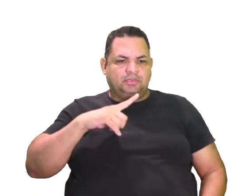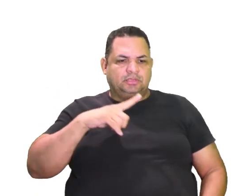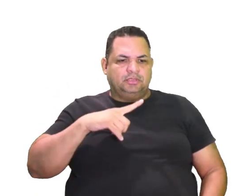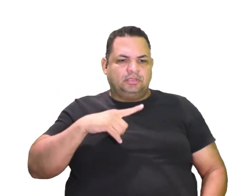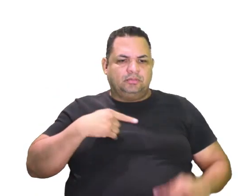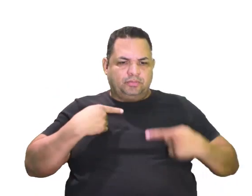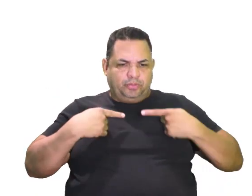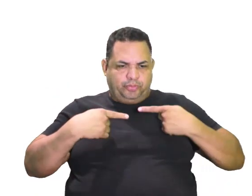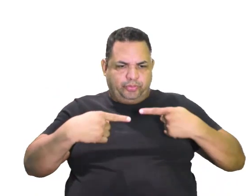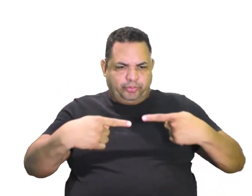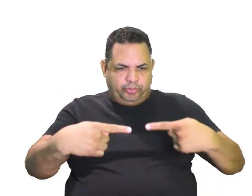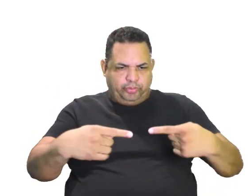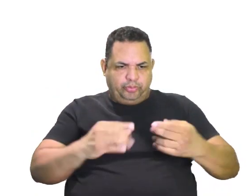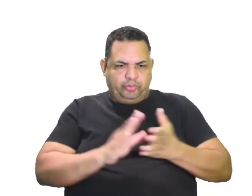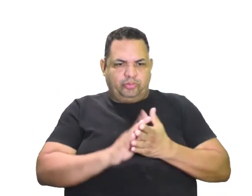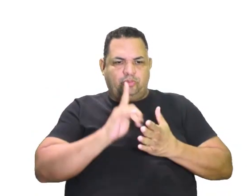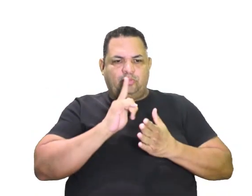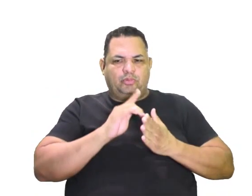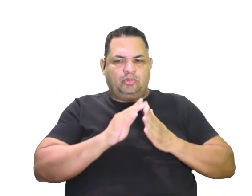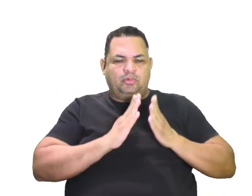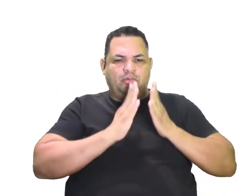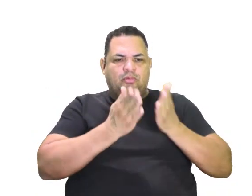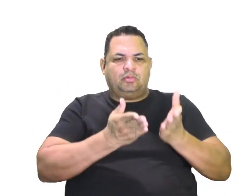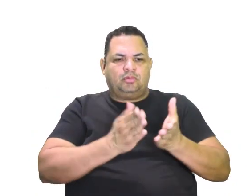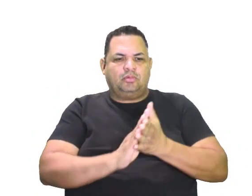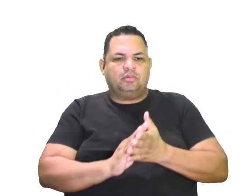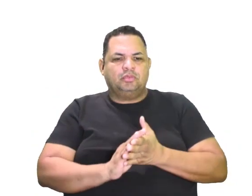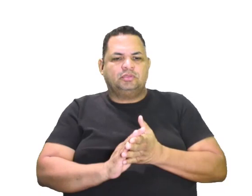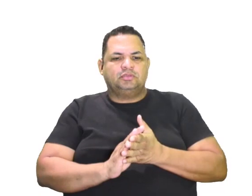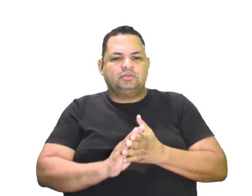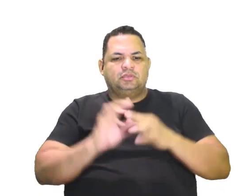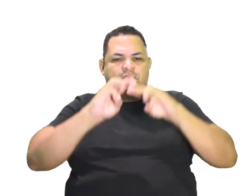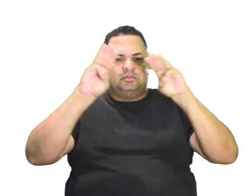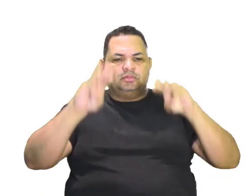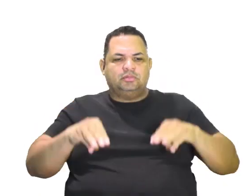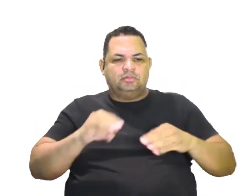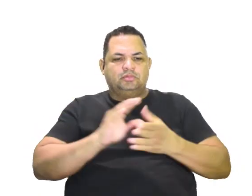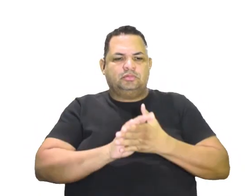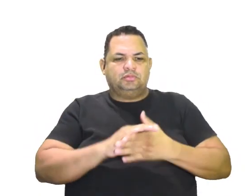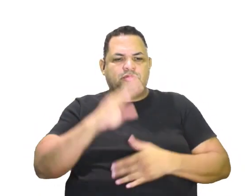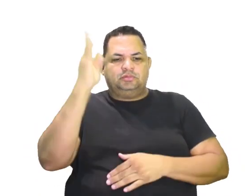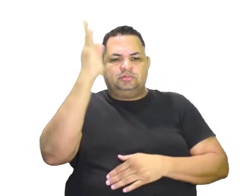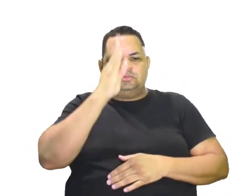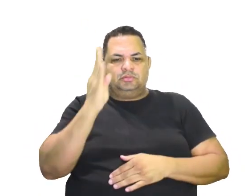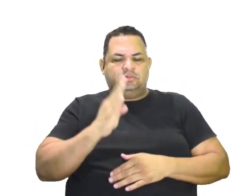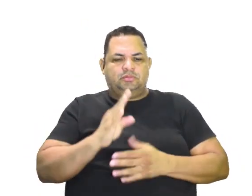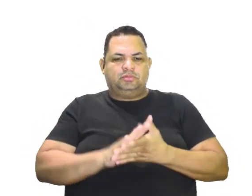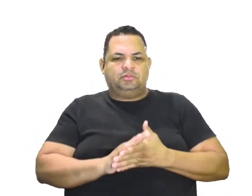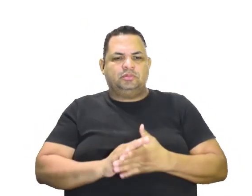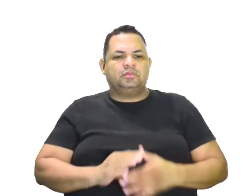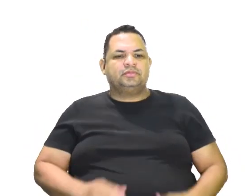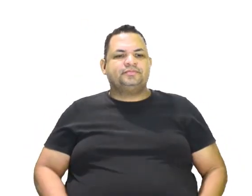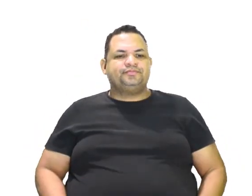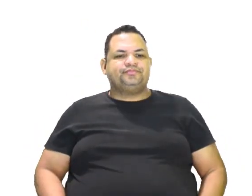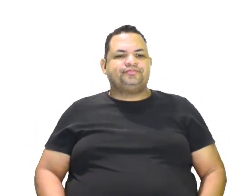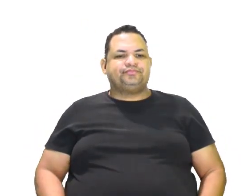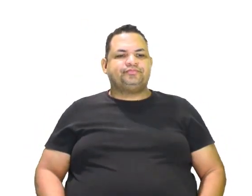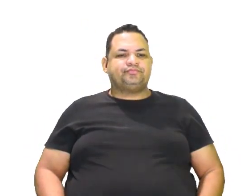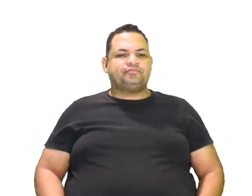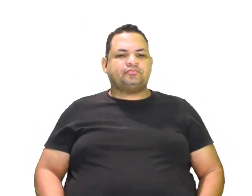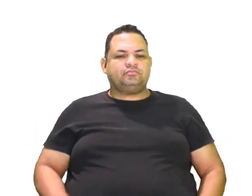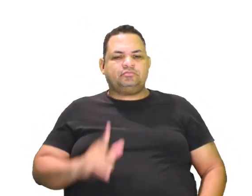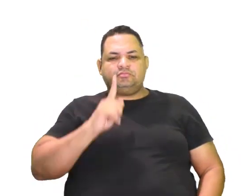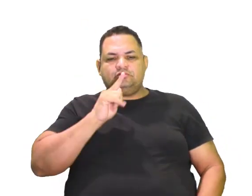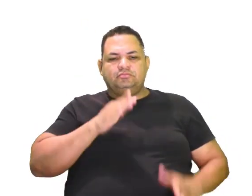Vitor Meirelles, né? E que está no Museu Histórico Nacional. O Riachuelo é um dos rios